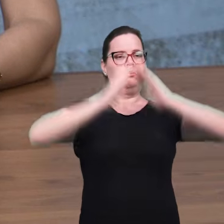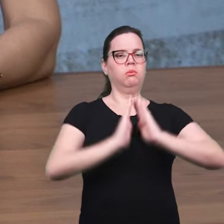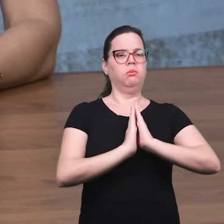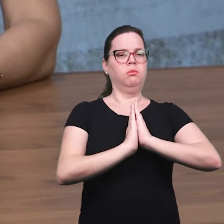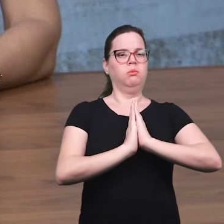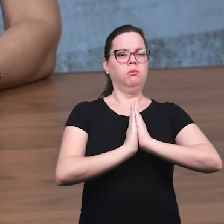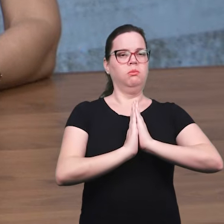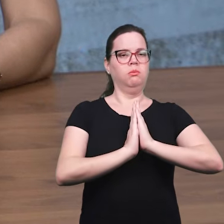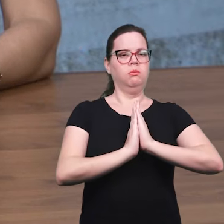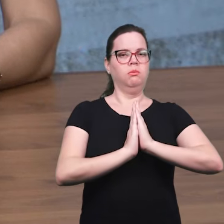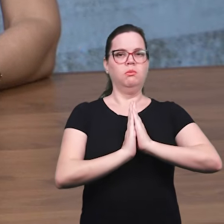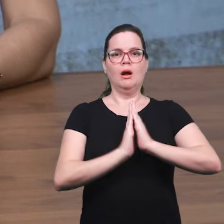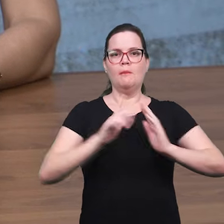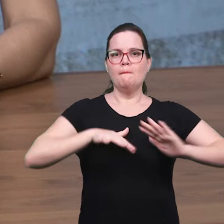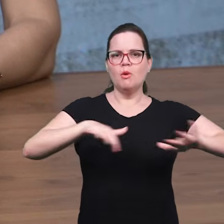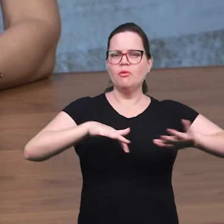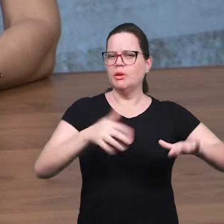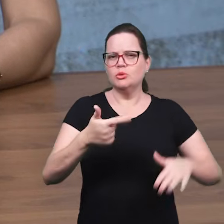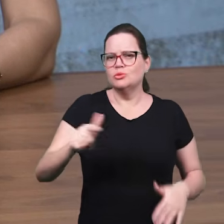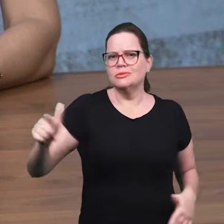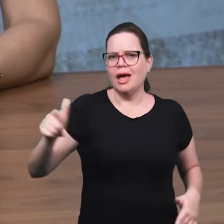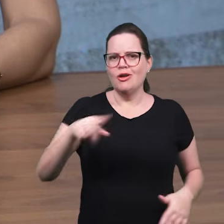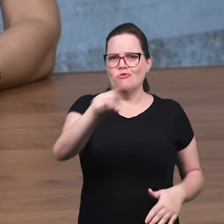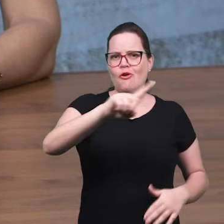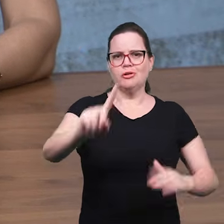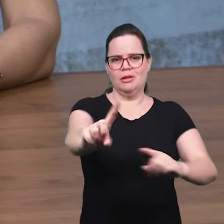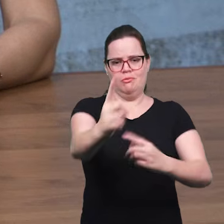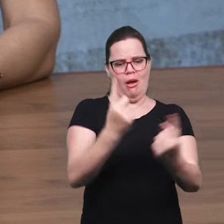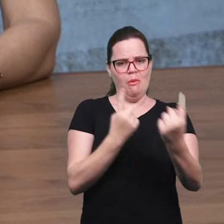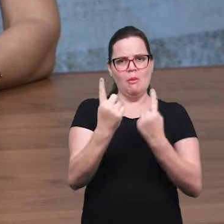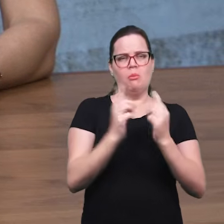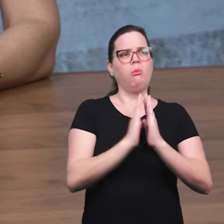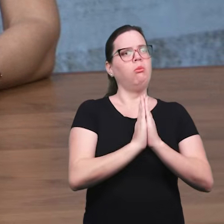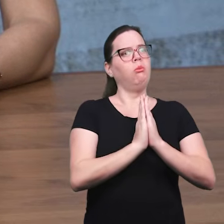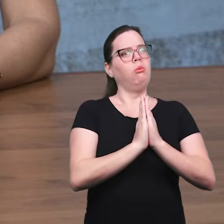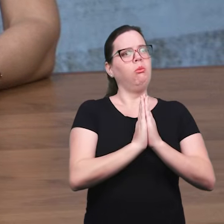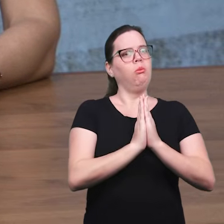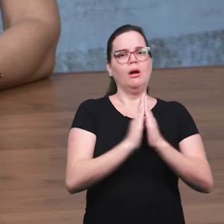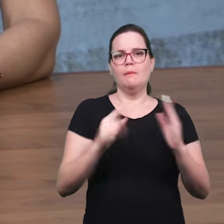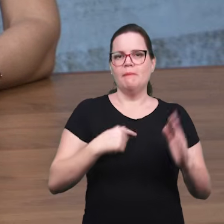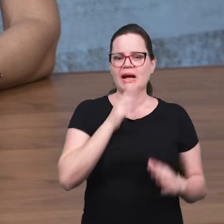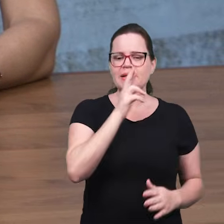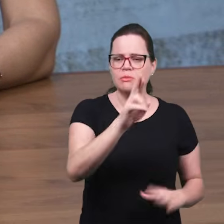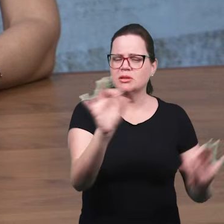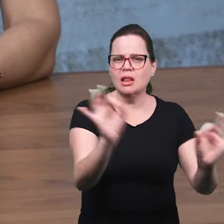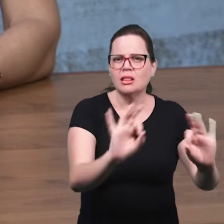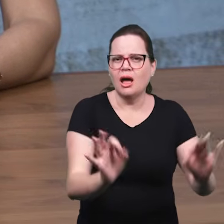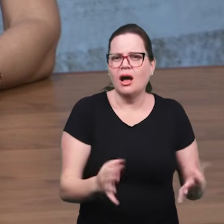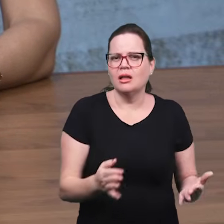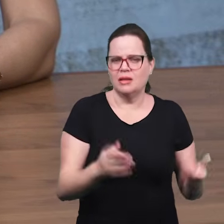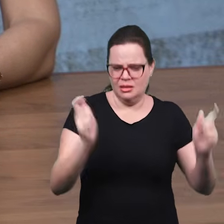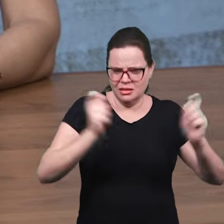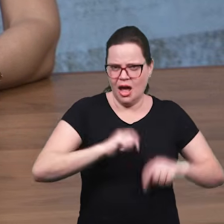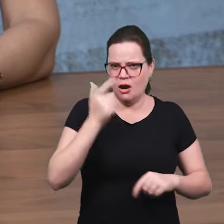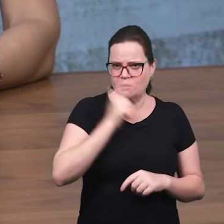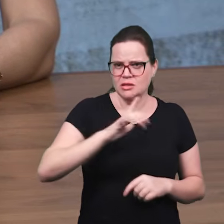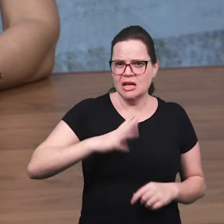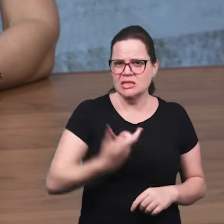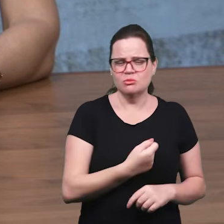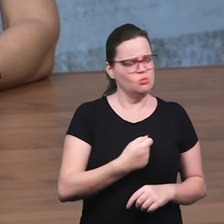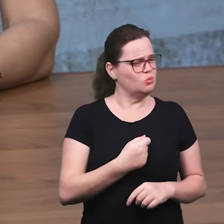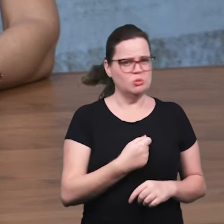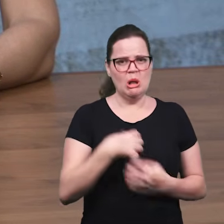ele, resposta nenhuma dá, nem livra alguém da sua tribulação. Lembrai-vos disso